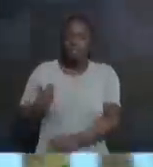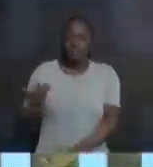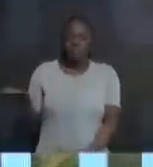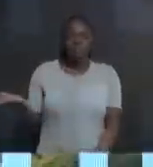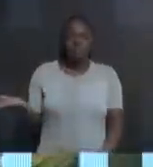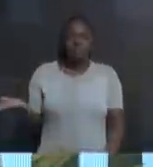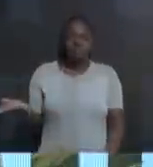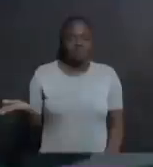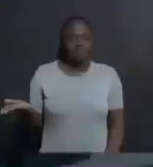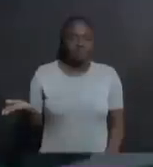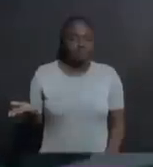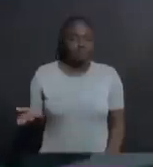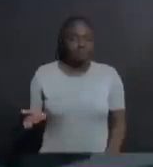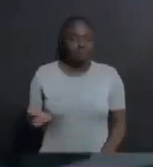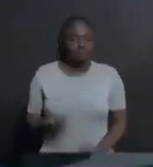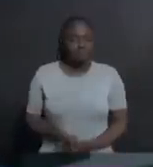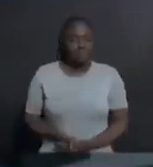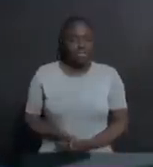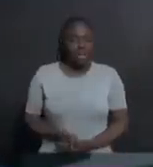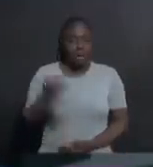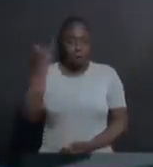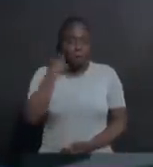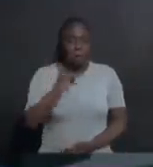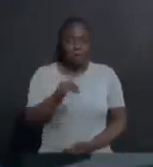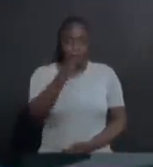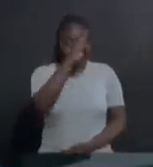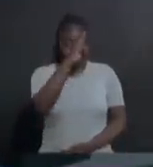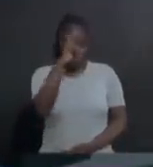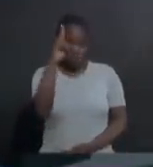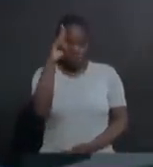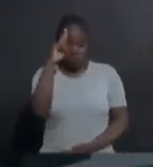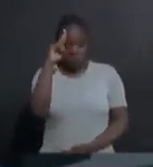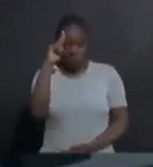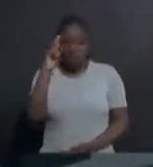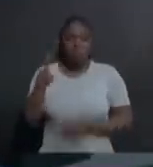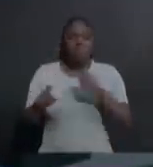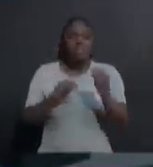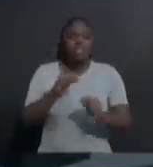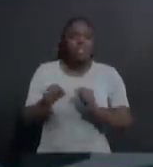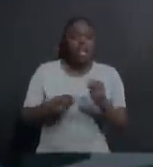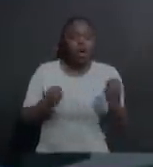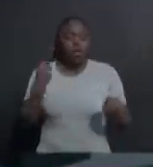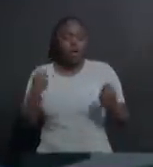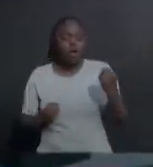Gente, profeta Uber. Quem pula de um carro em movimento?